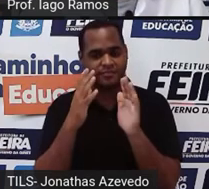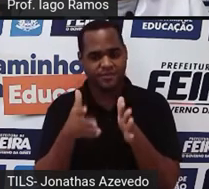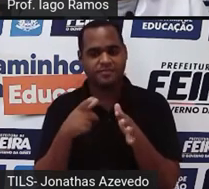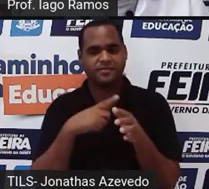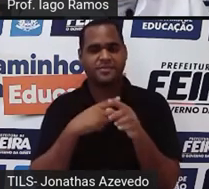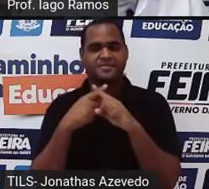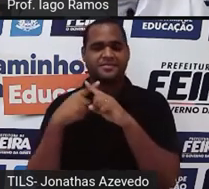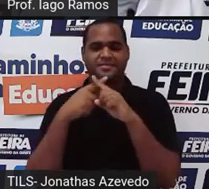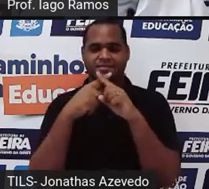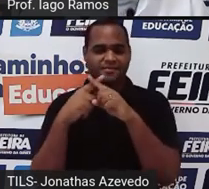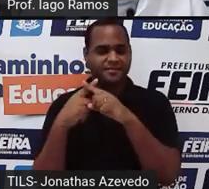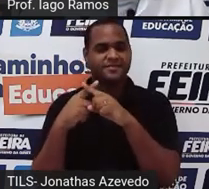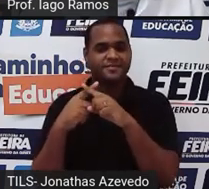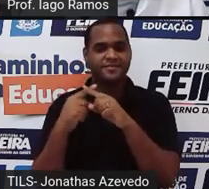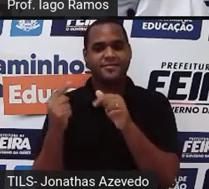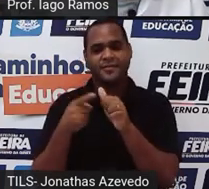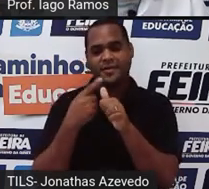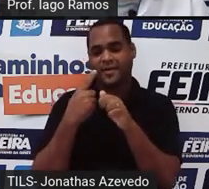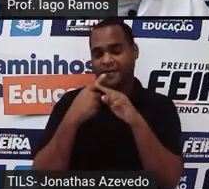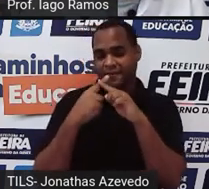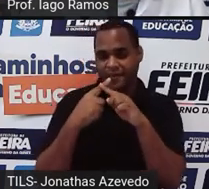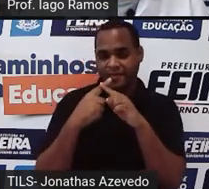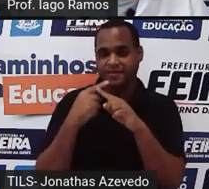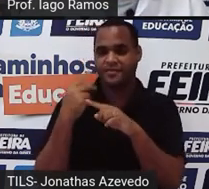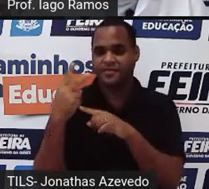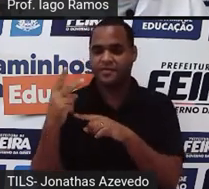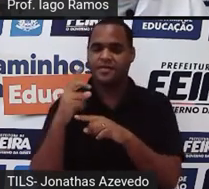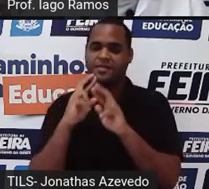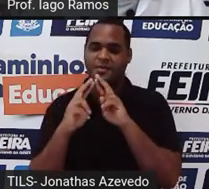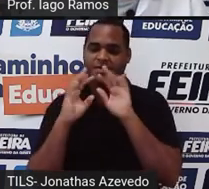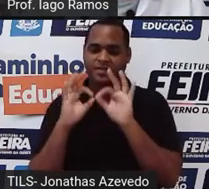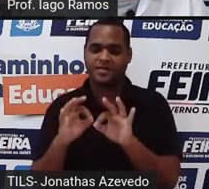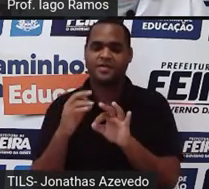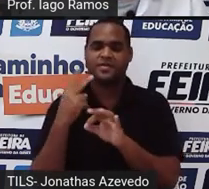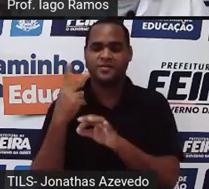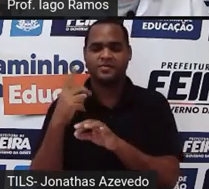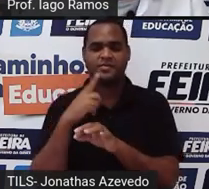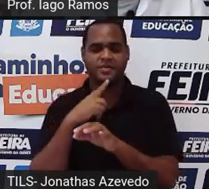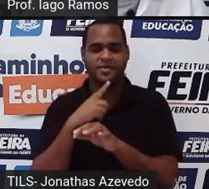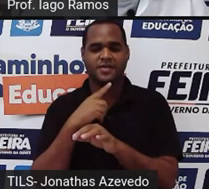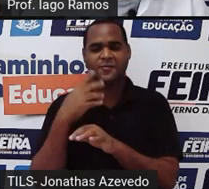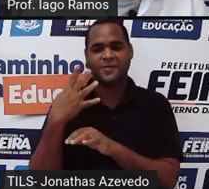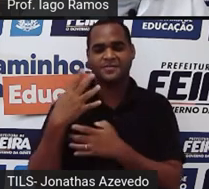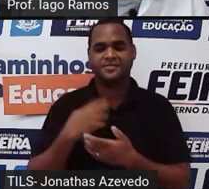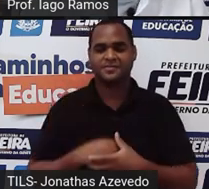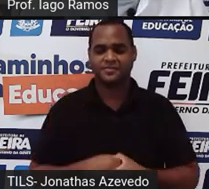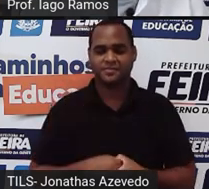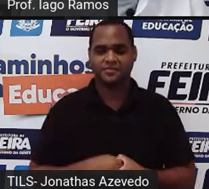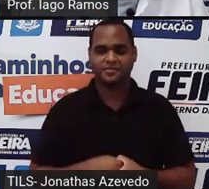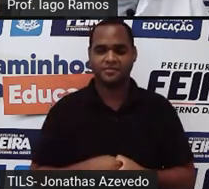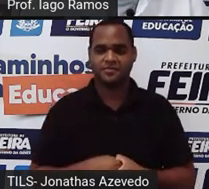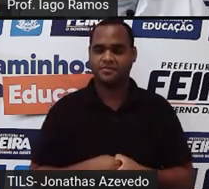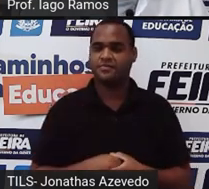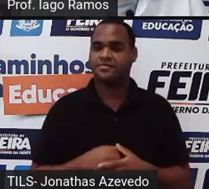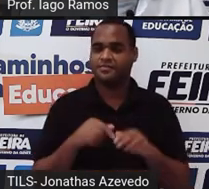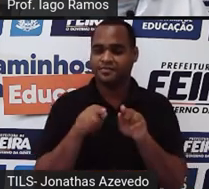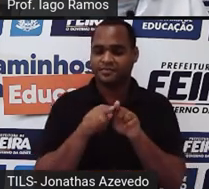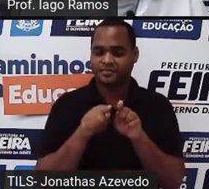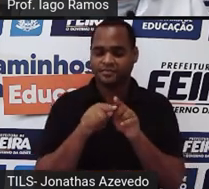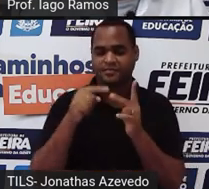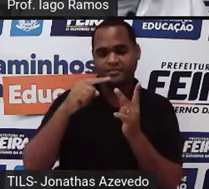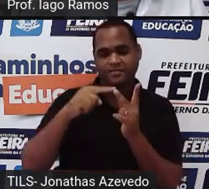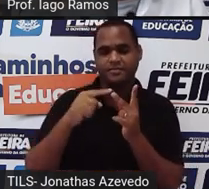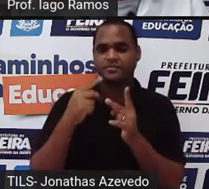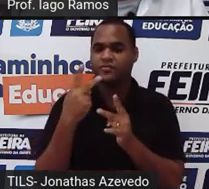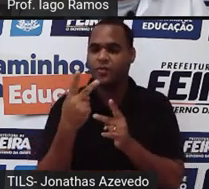multiplicado, vezes o 2, que foi resultado da raiz quadrada de 4, e a raiz quadrada de 2, que a gente não consegue